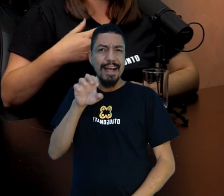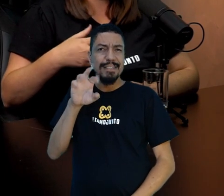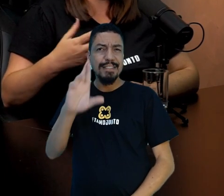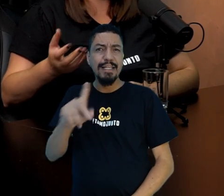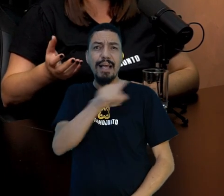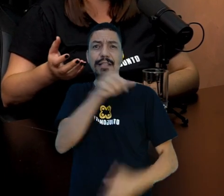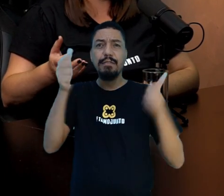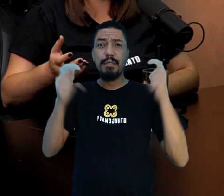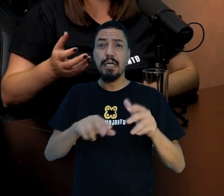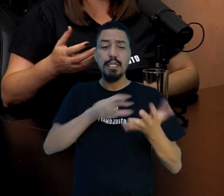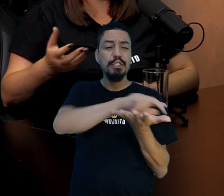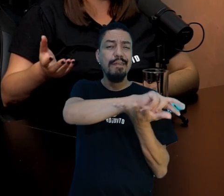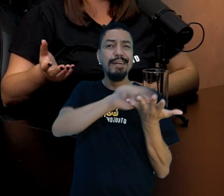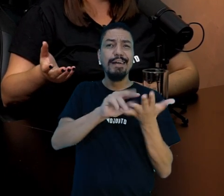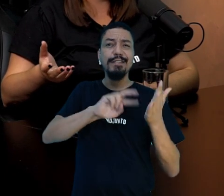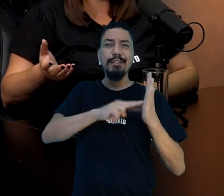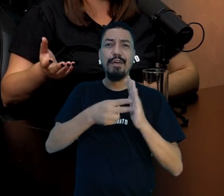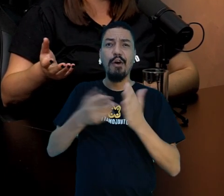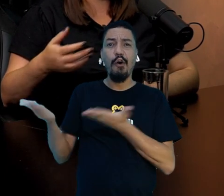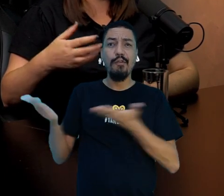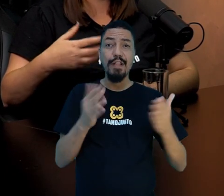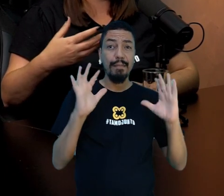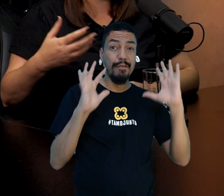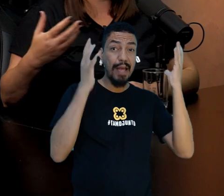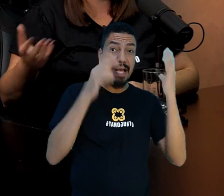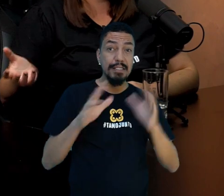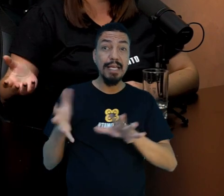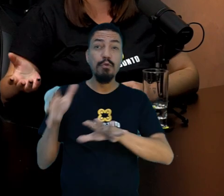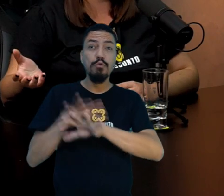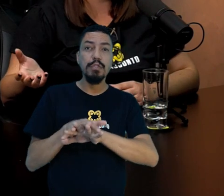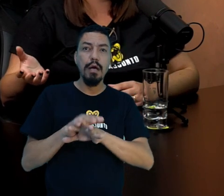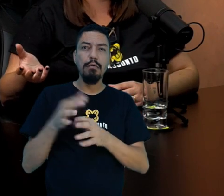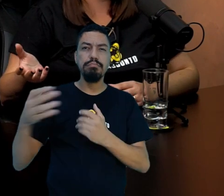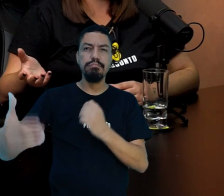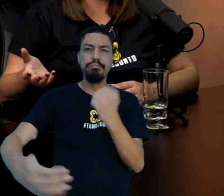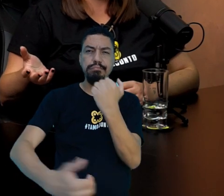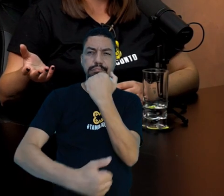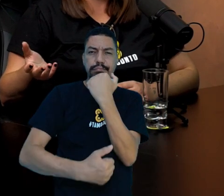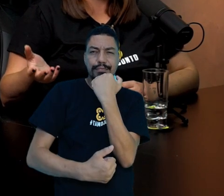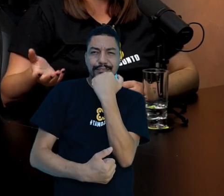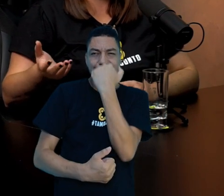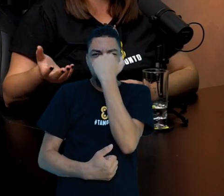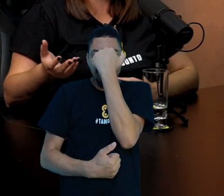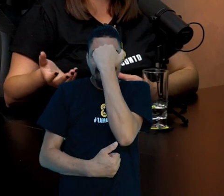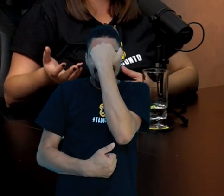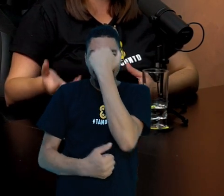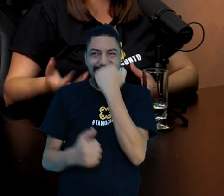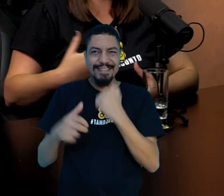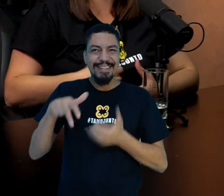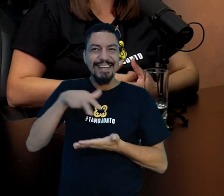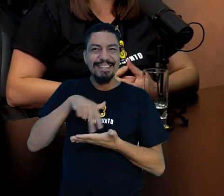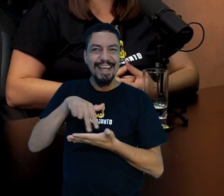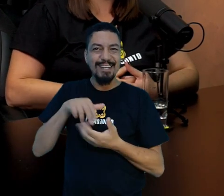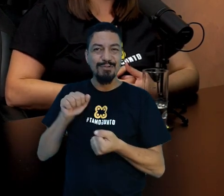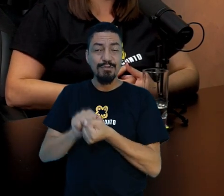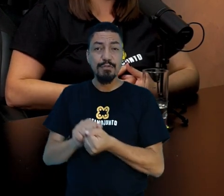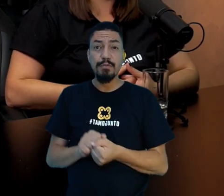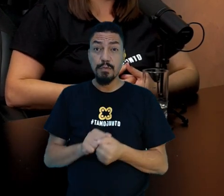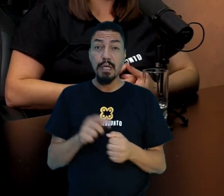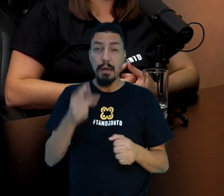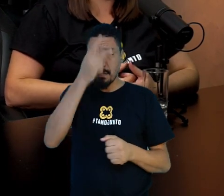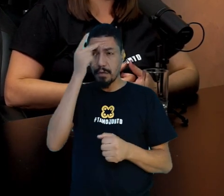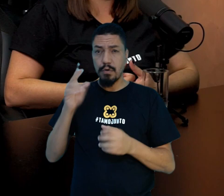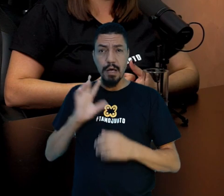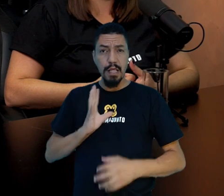Que diversidade é chamar para o baile e inclusão é chamar para dançar. É, então, você chamar para sua